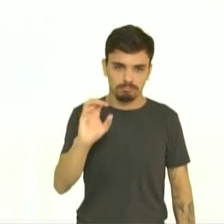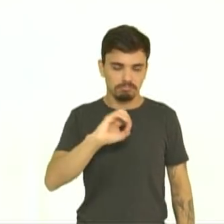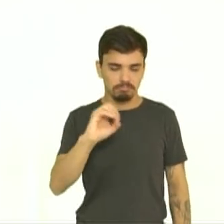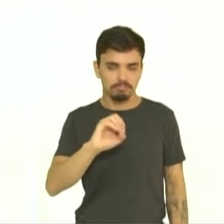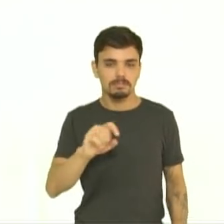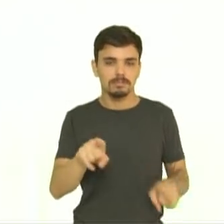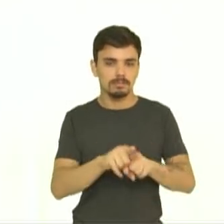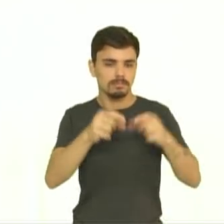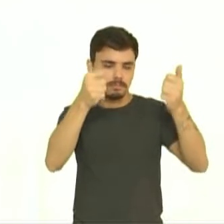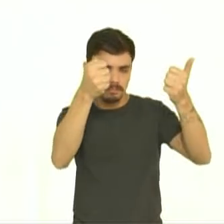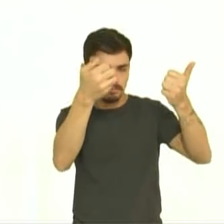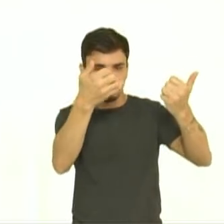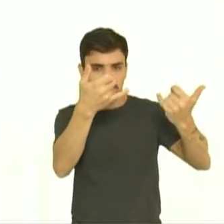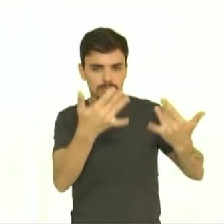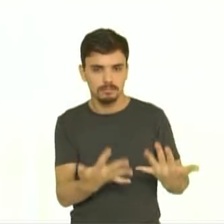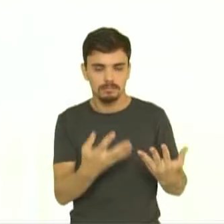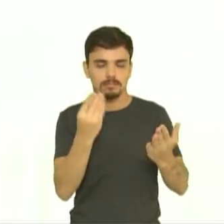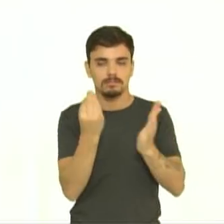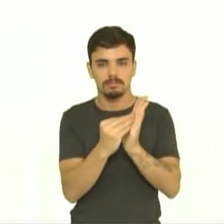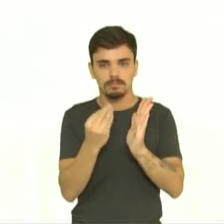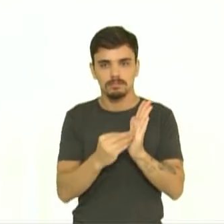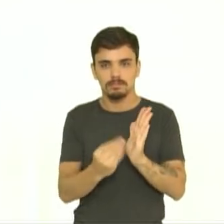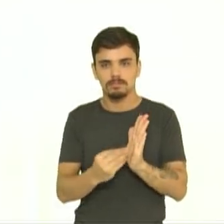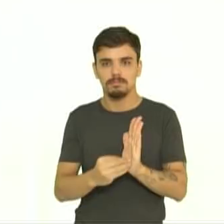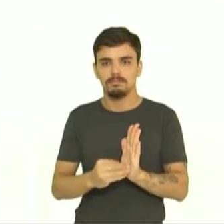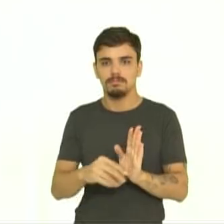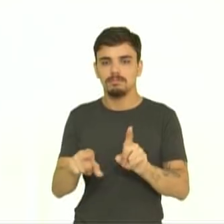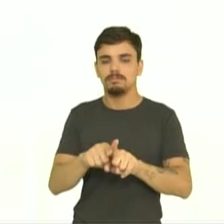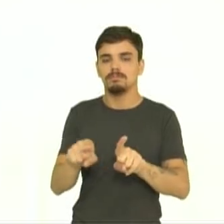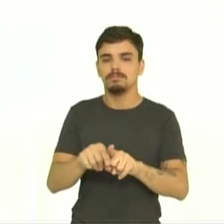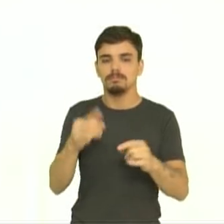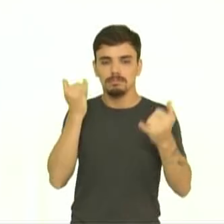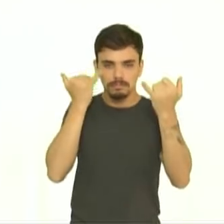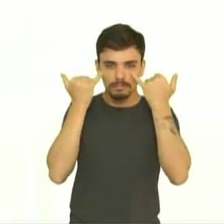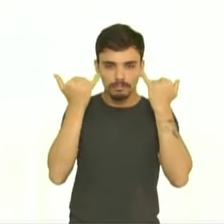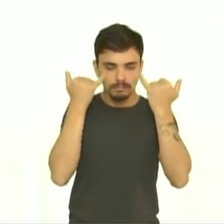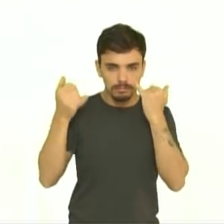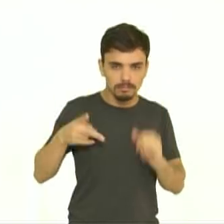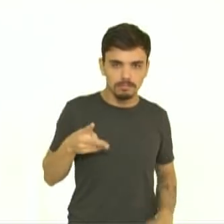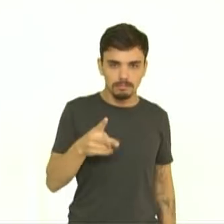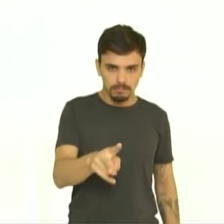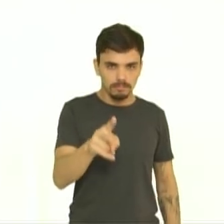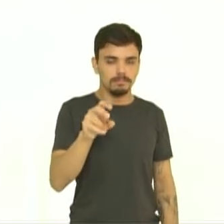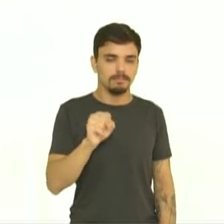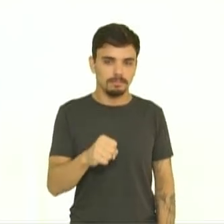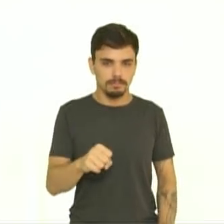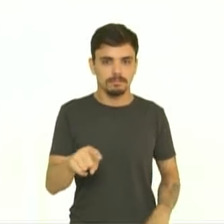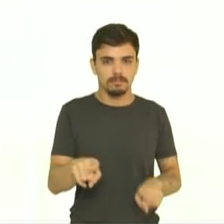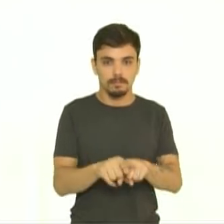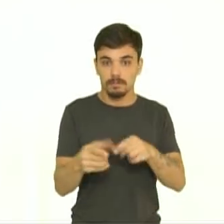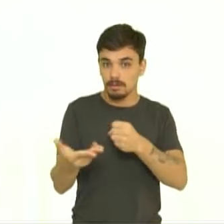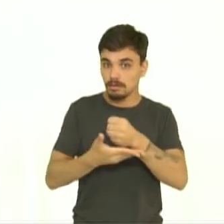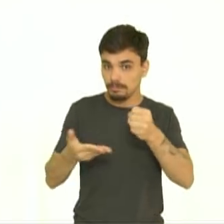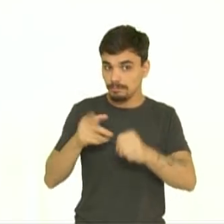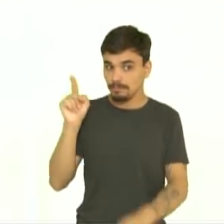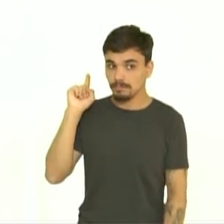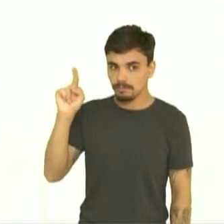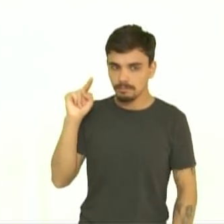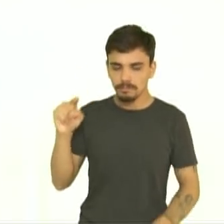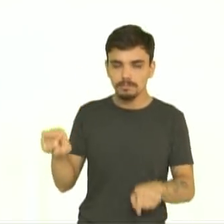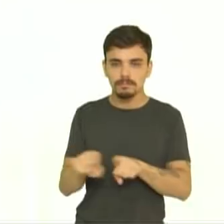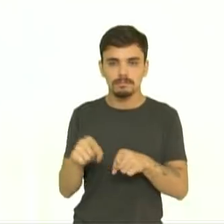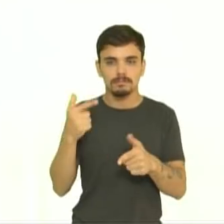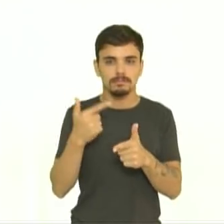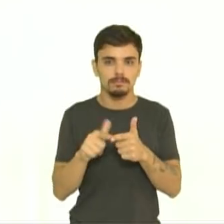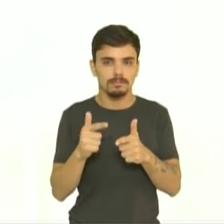né, explicando, colocando ali mais dados e continuando no parágrafo. Essa é a base de cada um dos argumentos